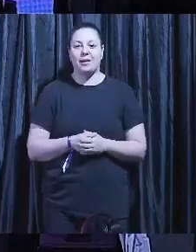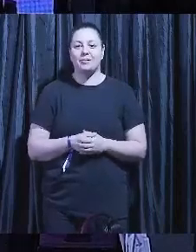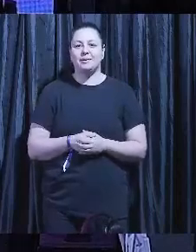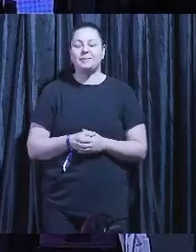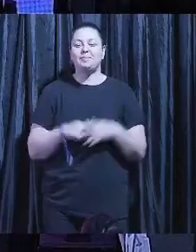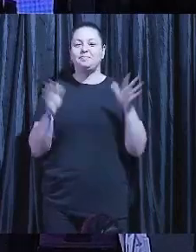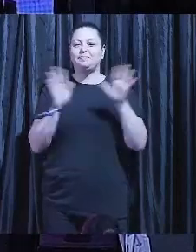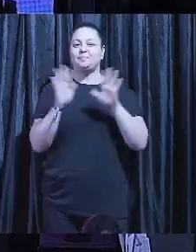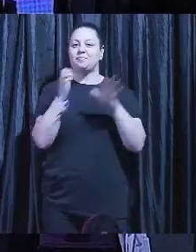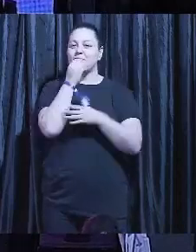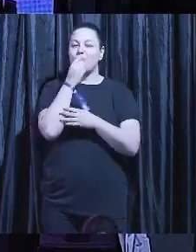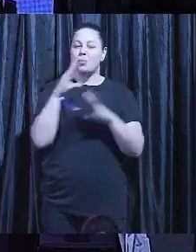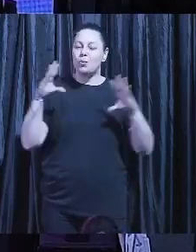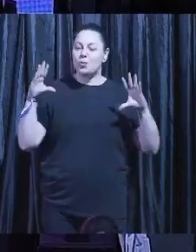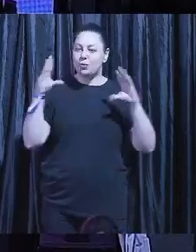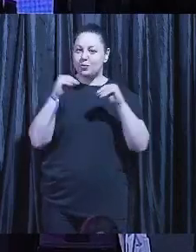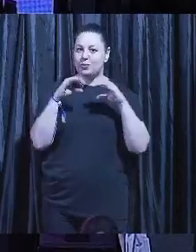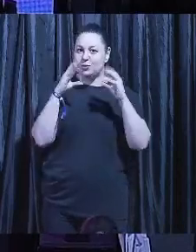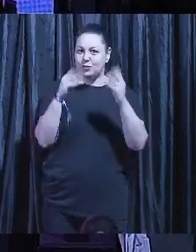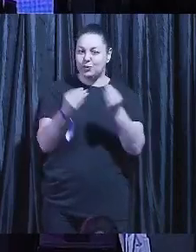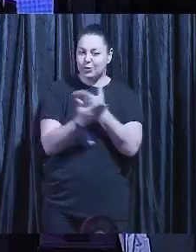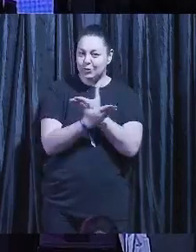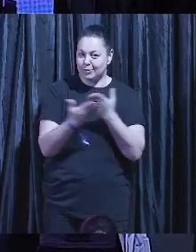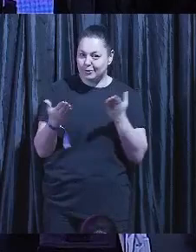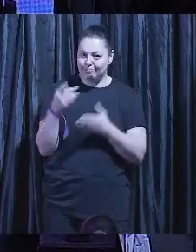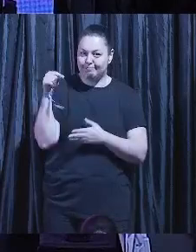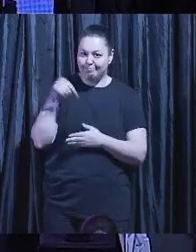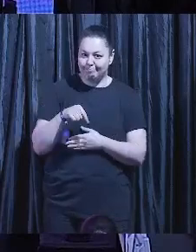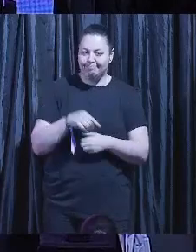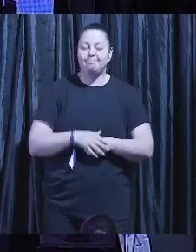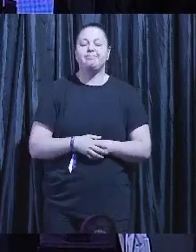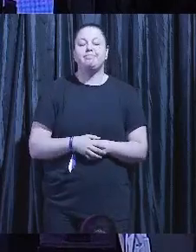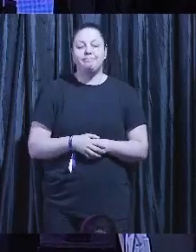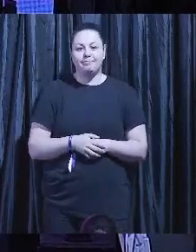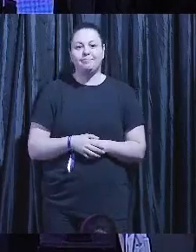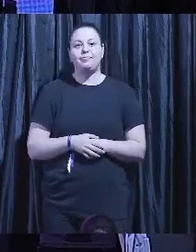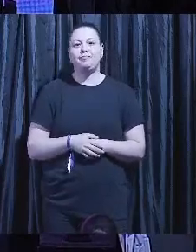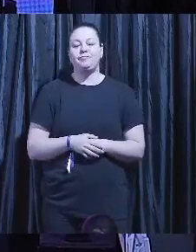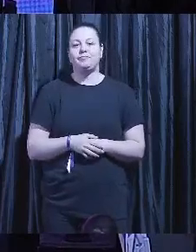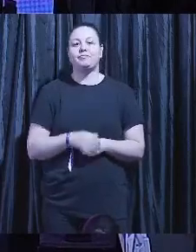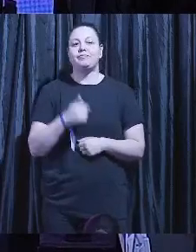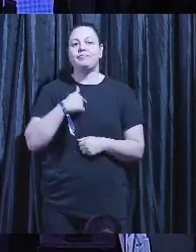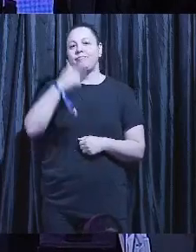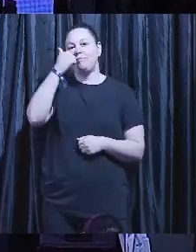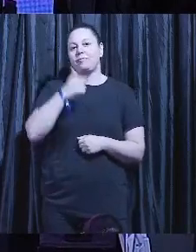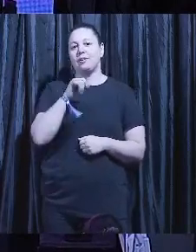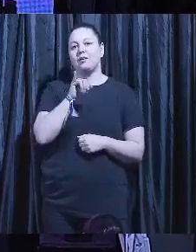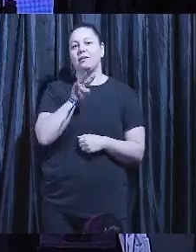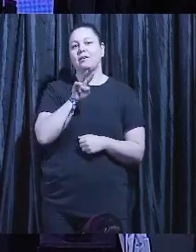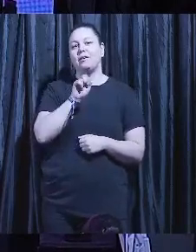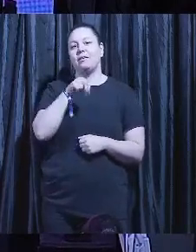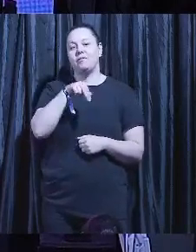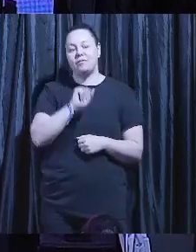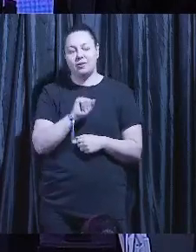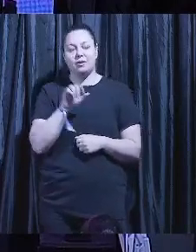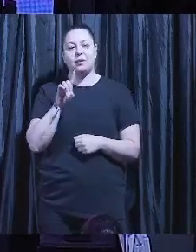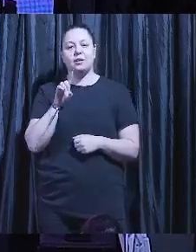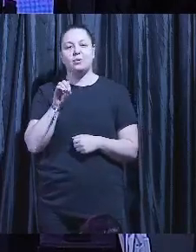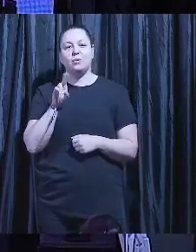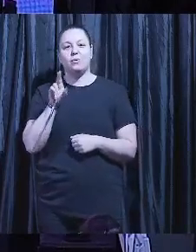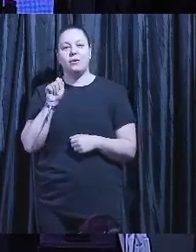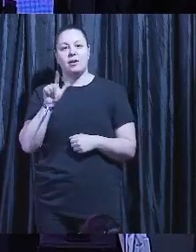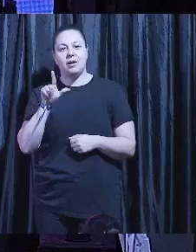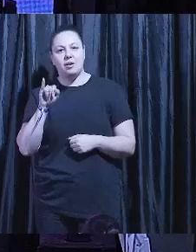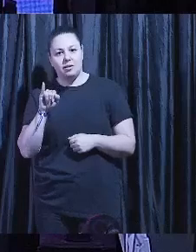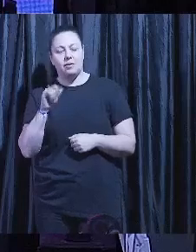Olá, pessoal. Boa noite a todas, a todos e a todes. Eu sou Ivana Dorali.